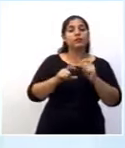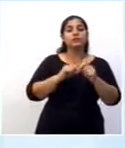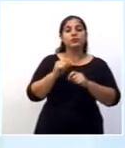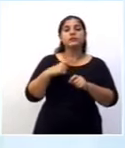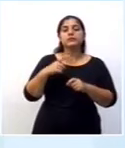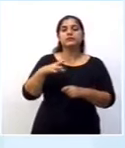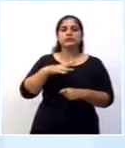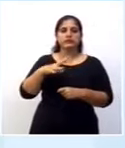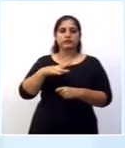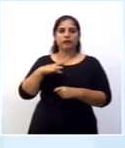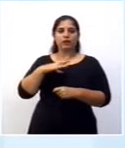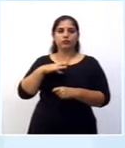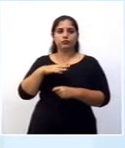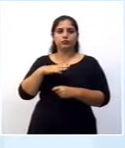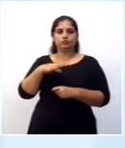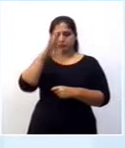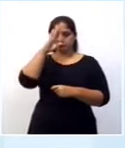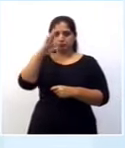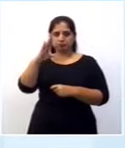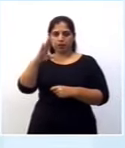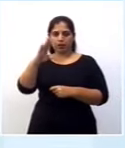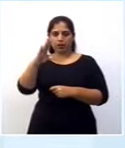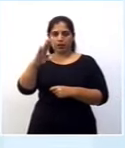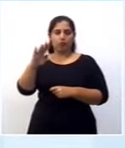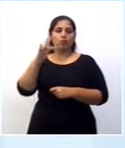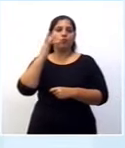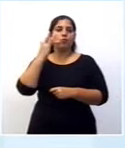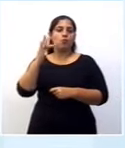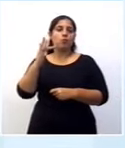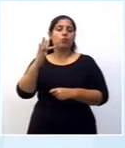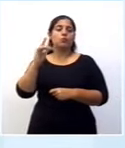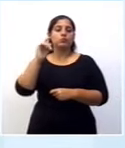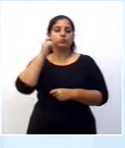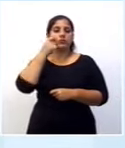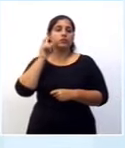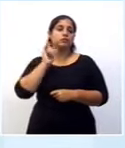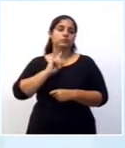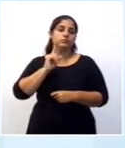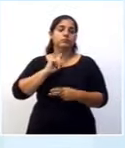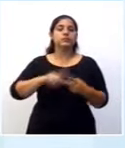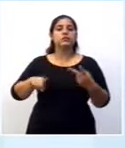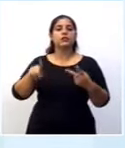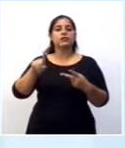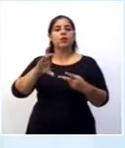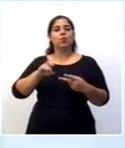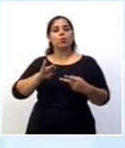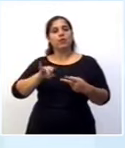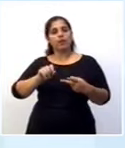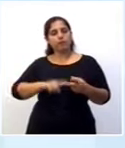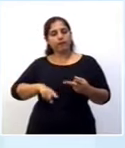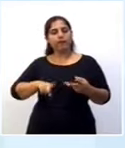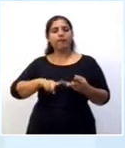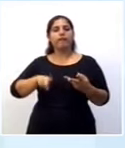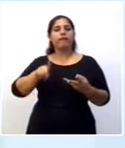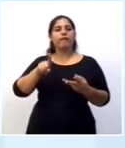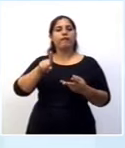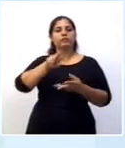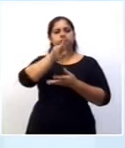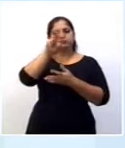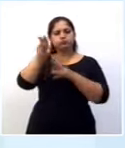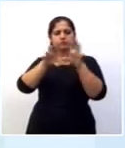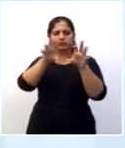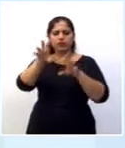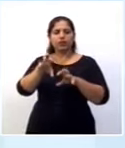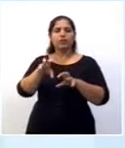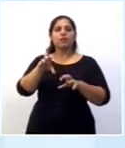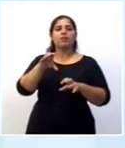algumas cidades de destaque, né, como Ouro Preto, Cuiabá, Sorocaba, aqui no estado de São Paulo, Santarém,